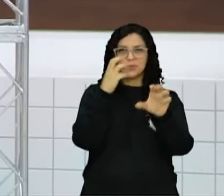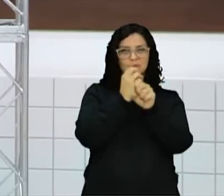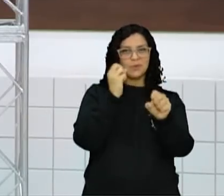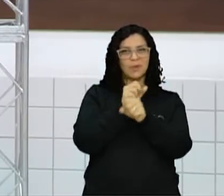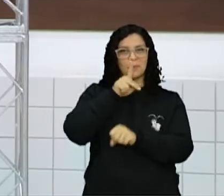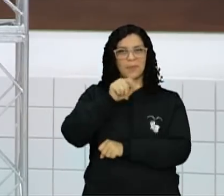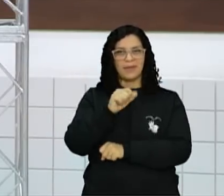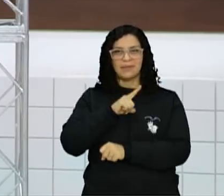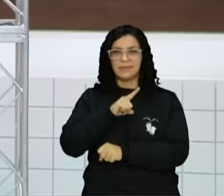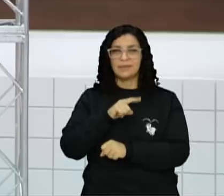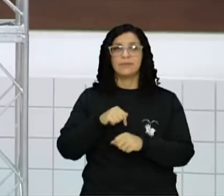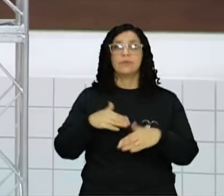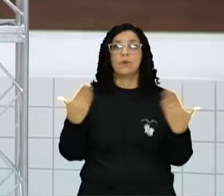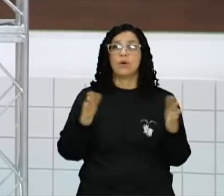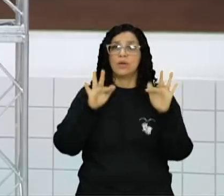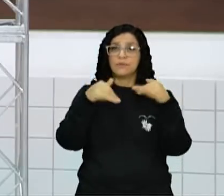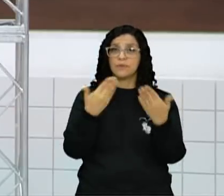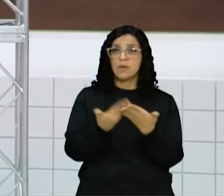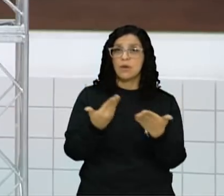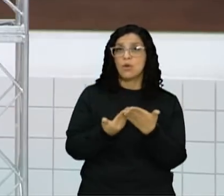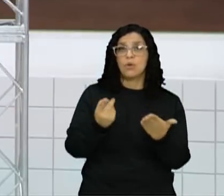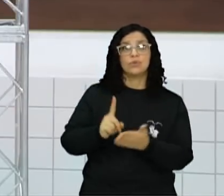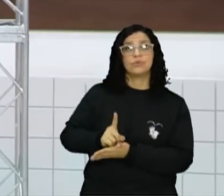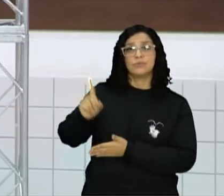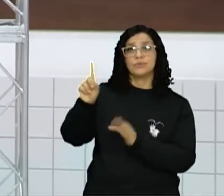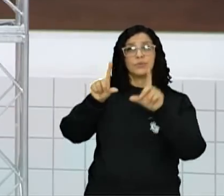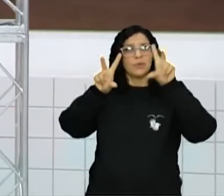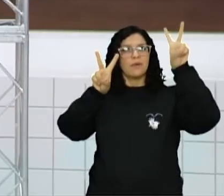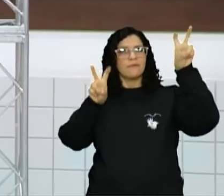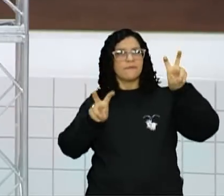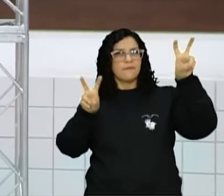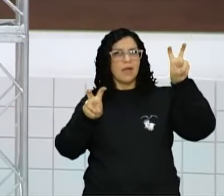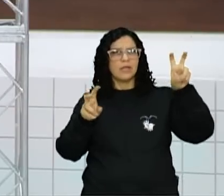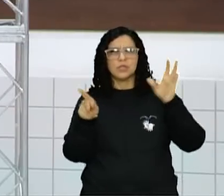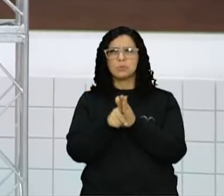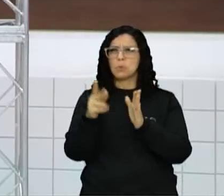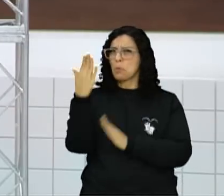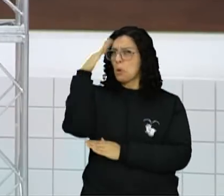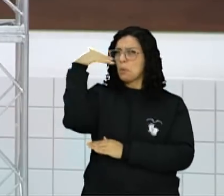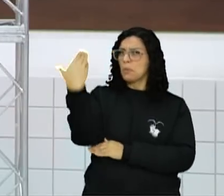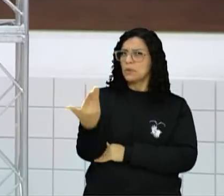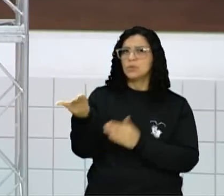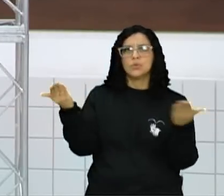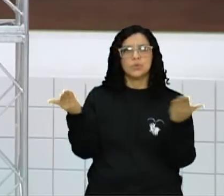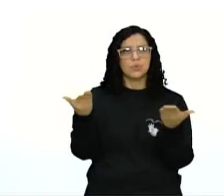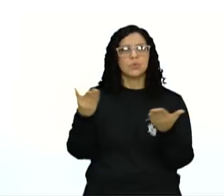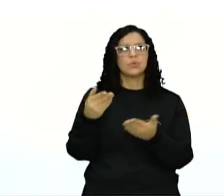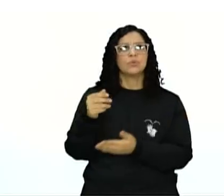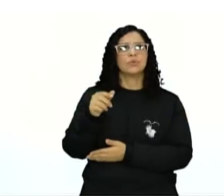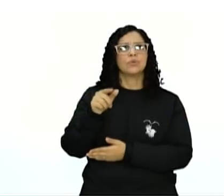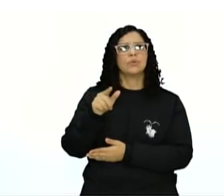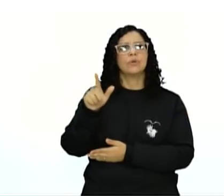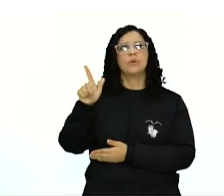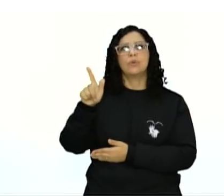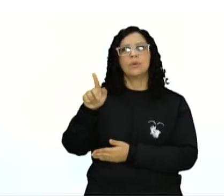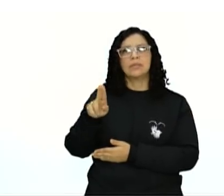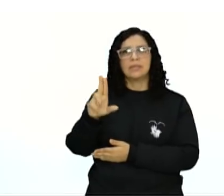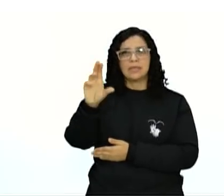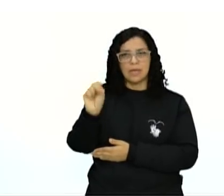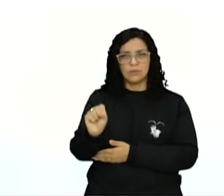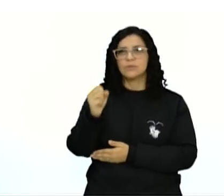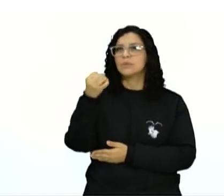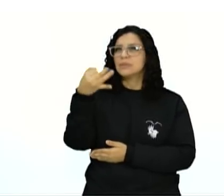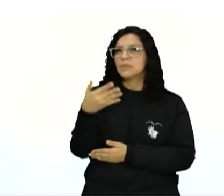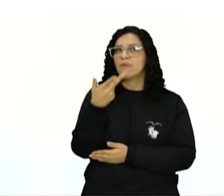termos de uma PA, certo? Eu encerro a aula de hoje com uma frase do nosso célebre homenageado de hoje, que é o Carl Friedrich